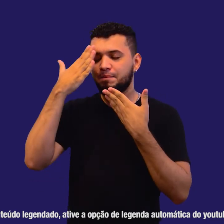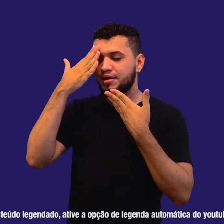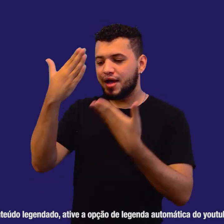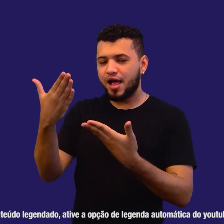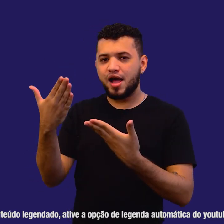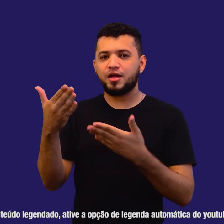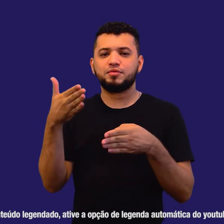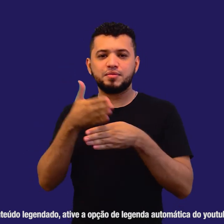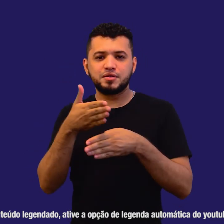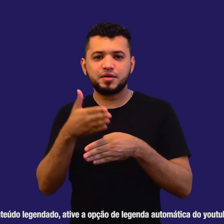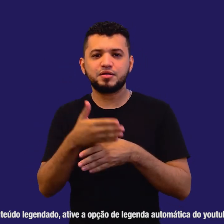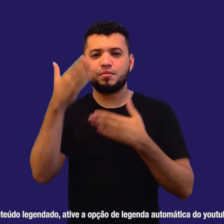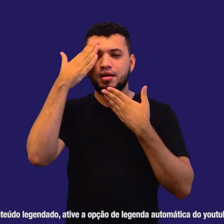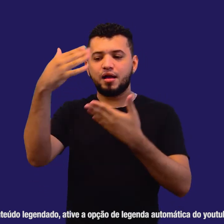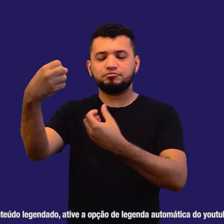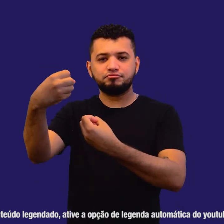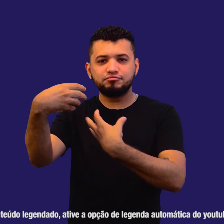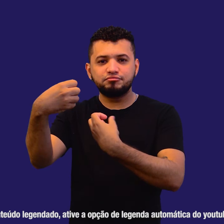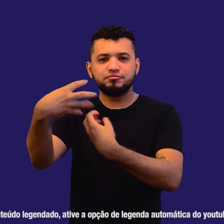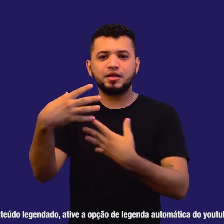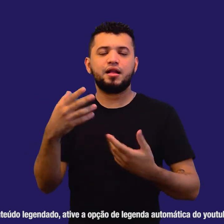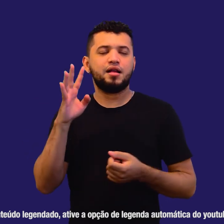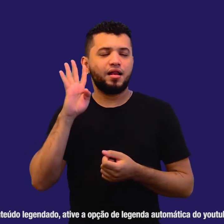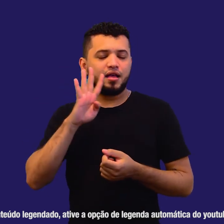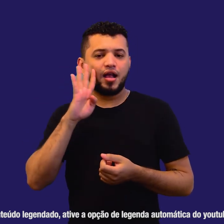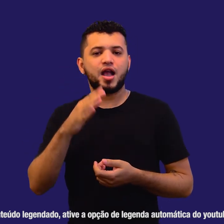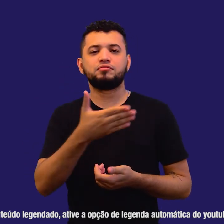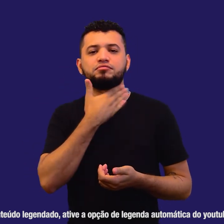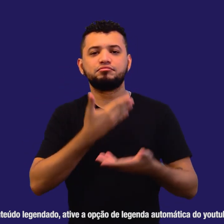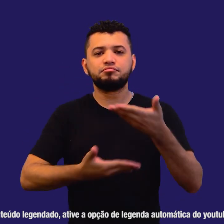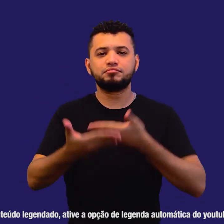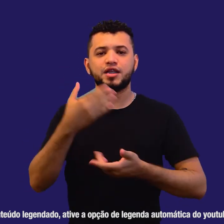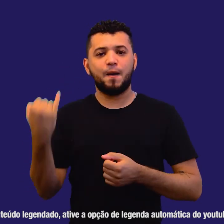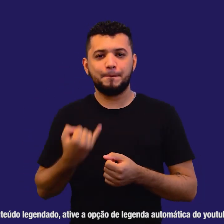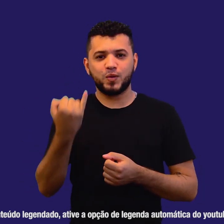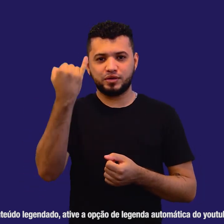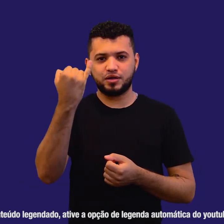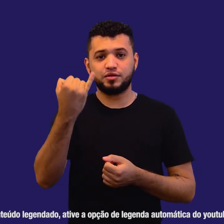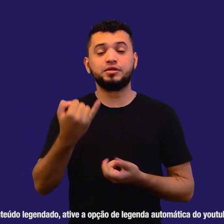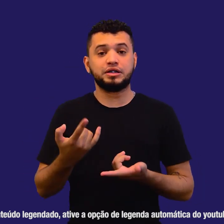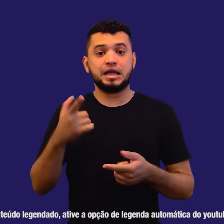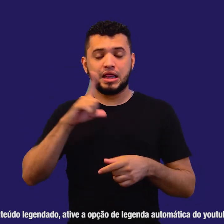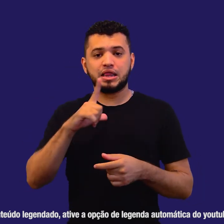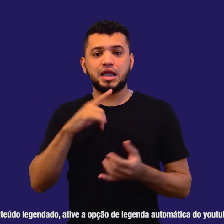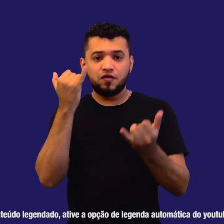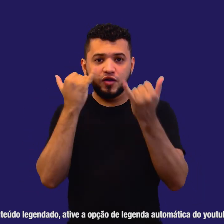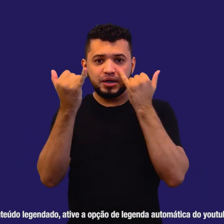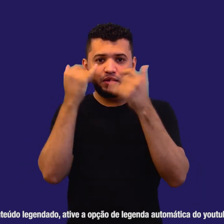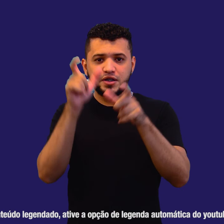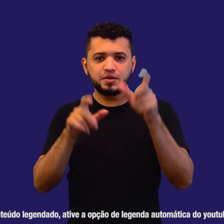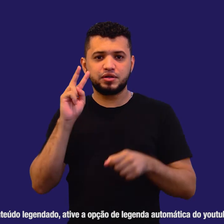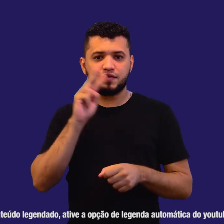pela participação, obrigada pelos ensinamentos. Tenho certeza que esse bate-papo vai ser muito importante e vai ser bem informativo para quem ouvir.